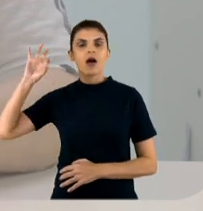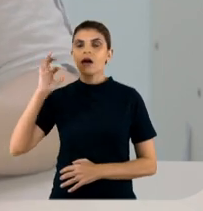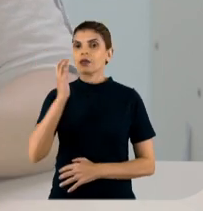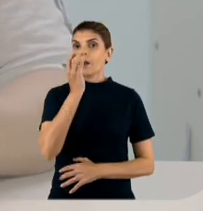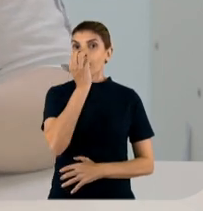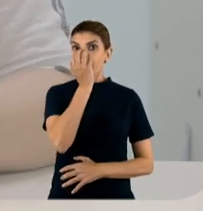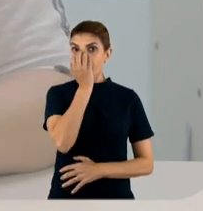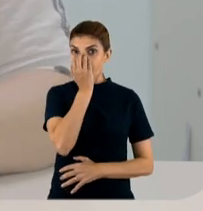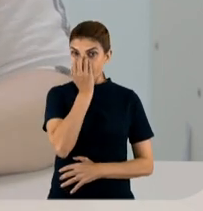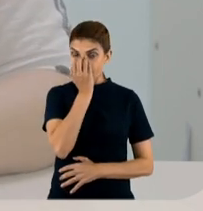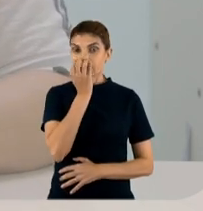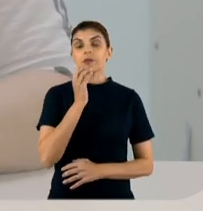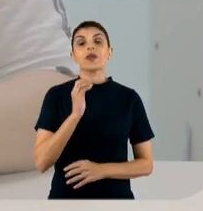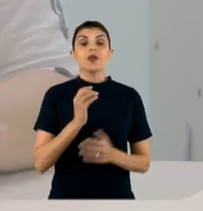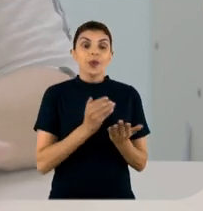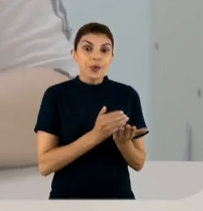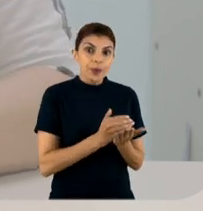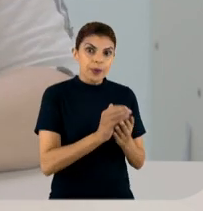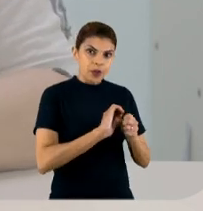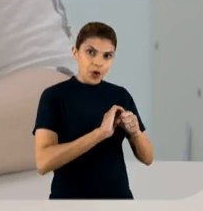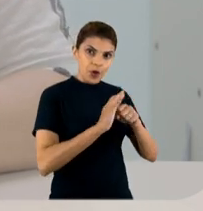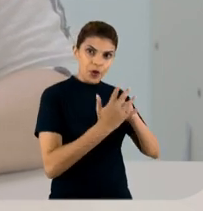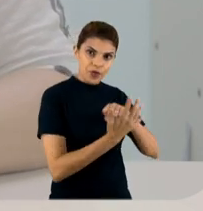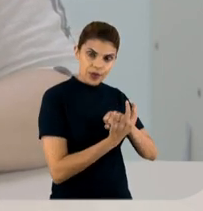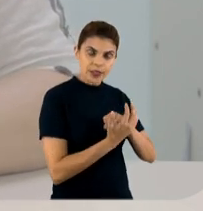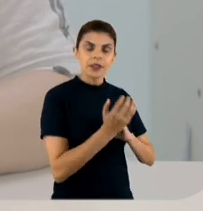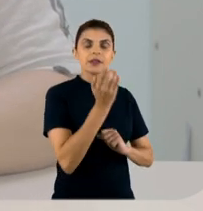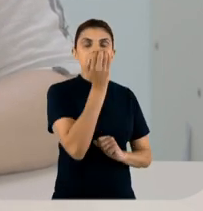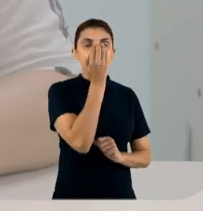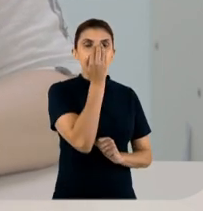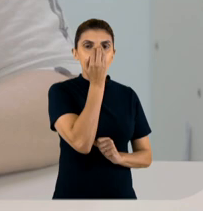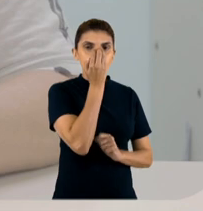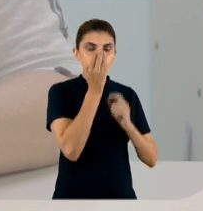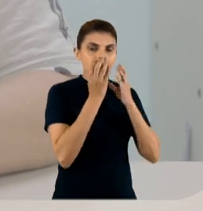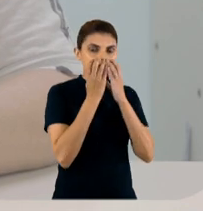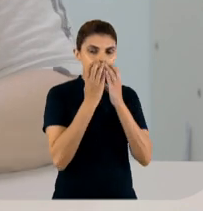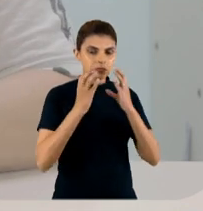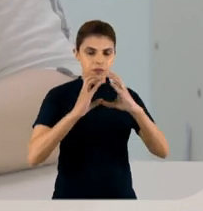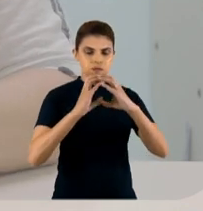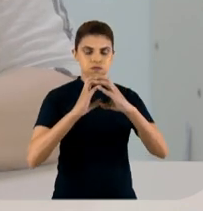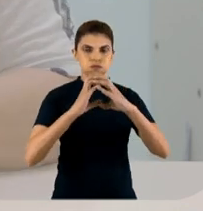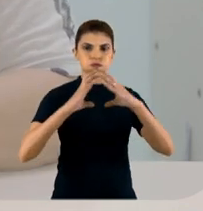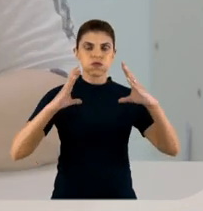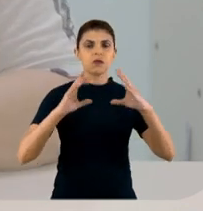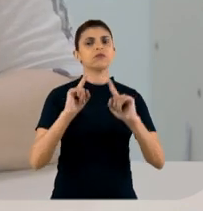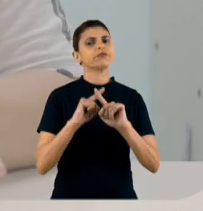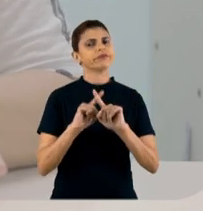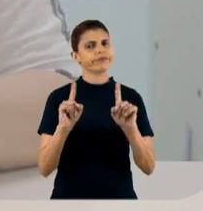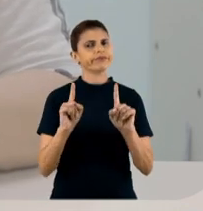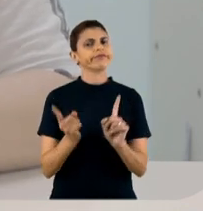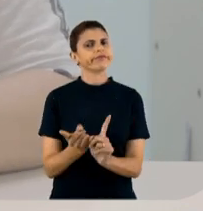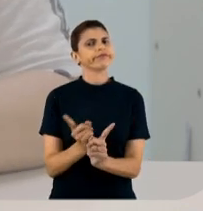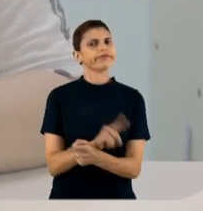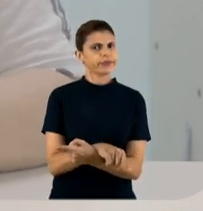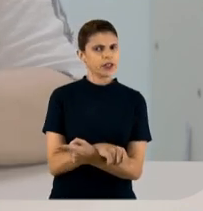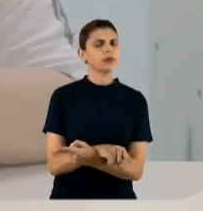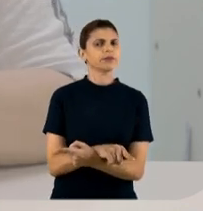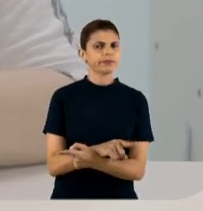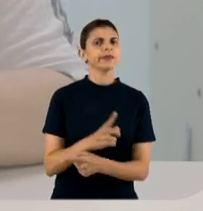a ventilação não invasiva desde o início do covid ela é é uma coisa controversa